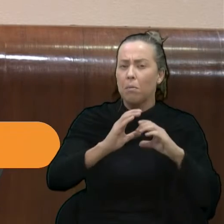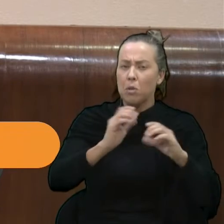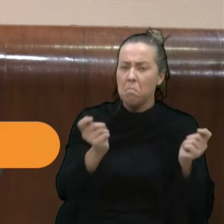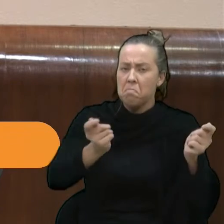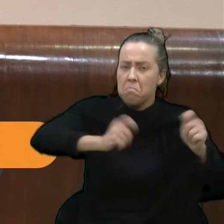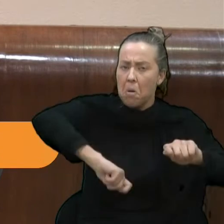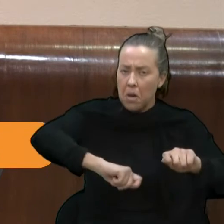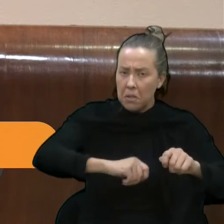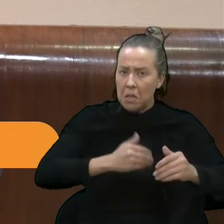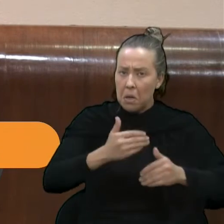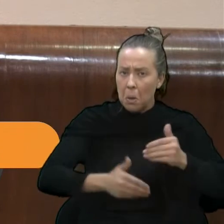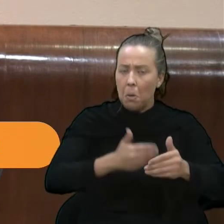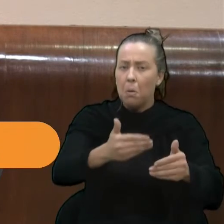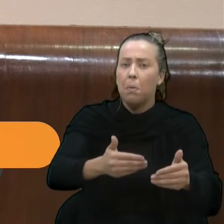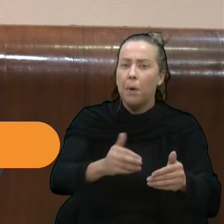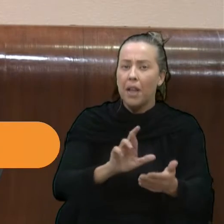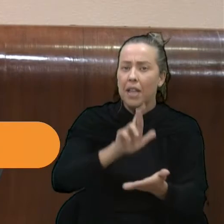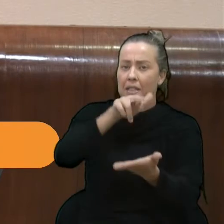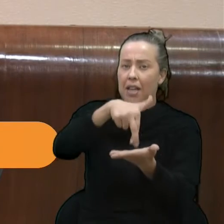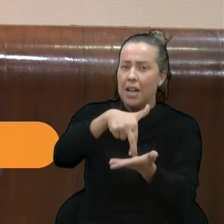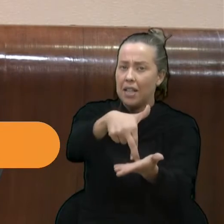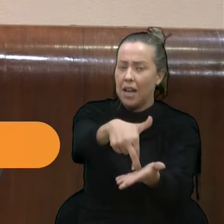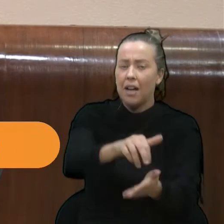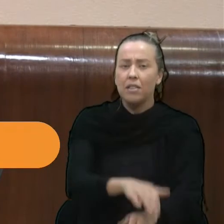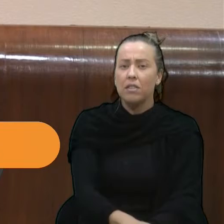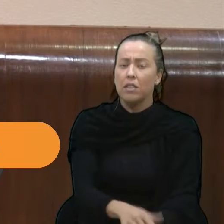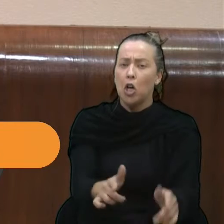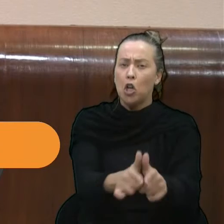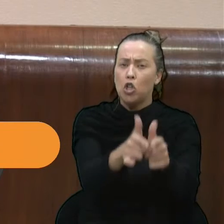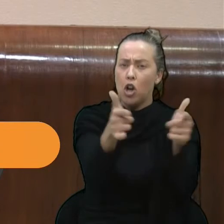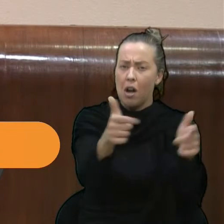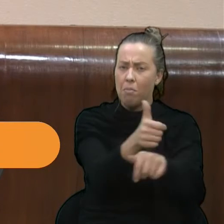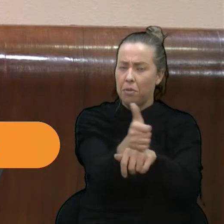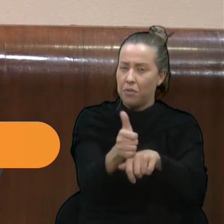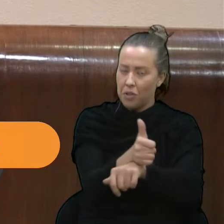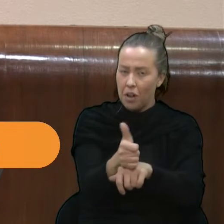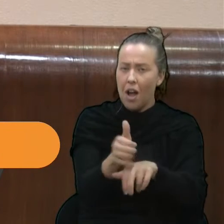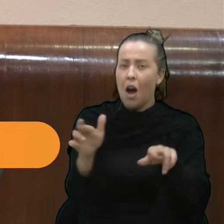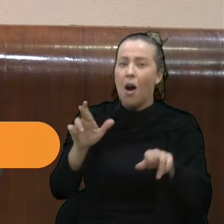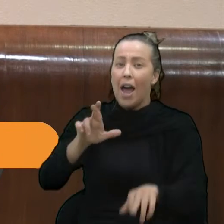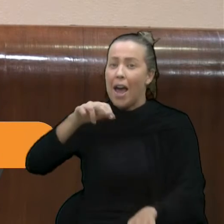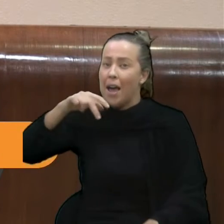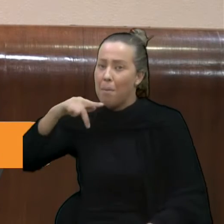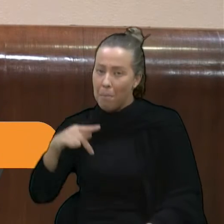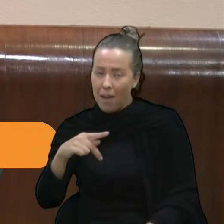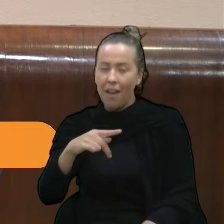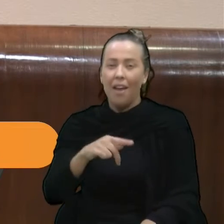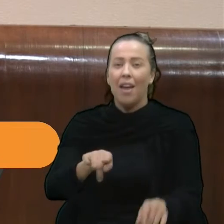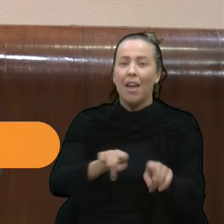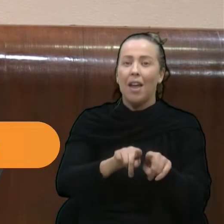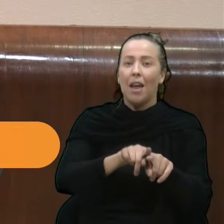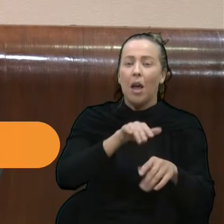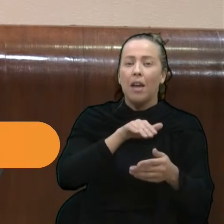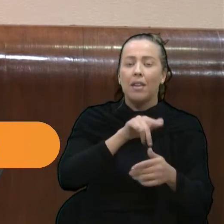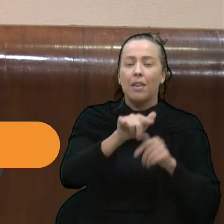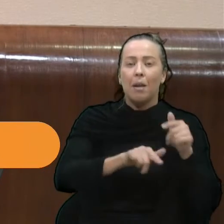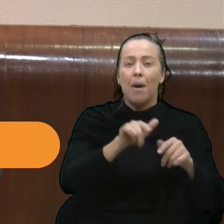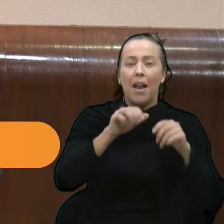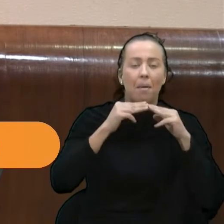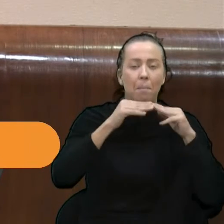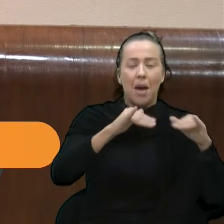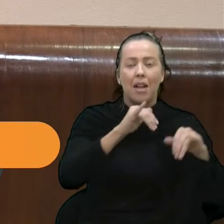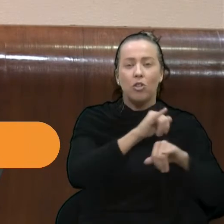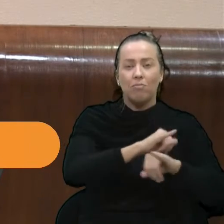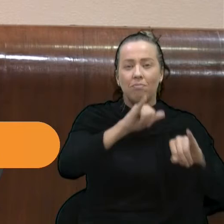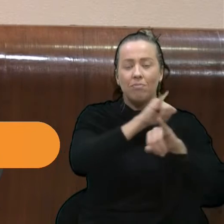efetiva diante das suas realidades. São jornalistas, relações públicas, publicitários, mas